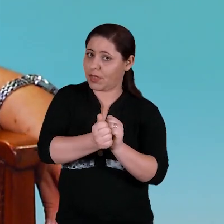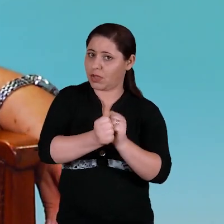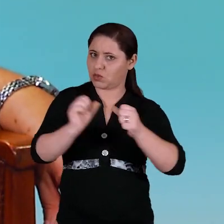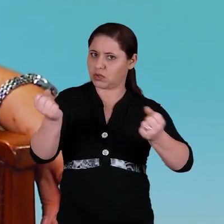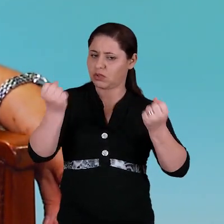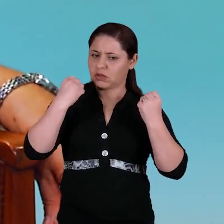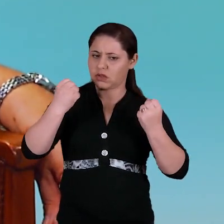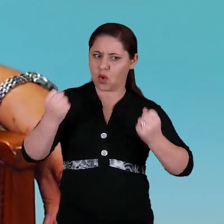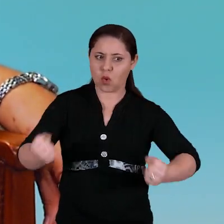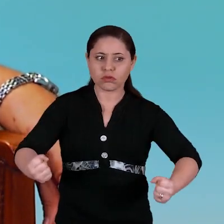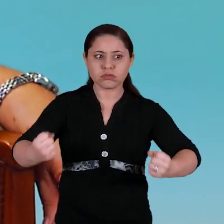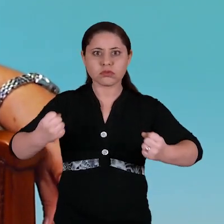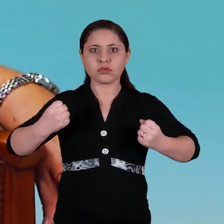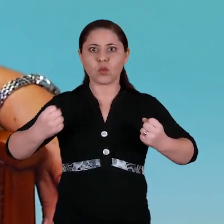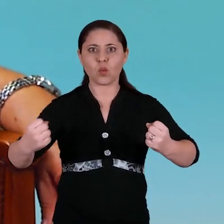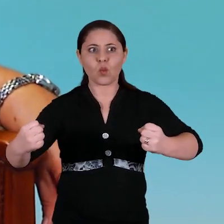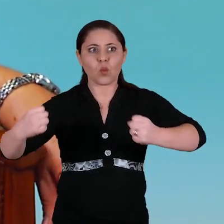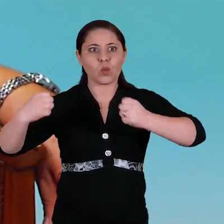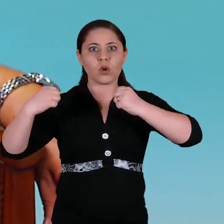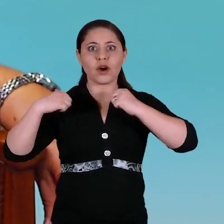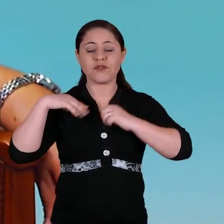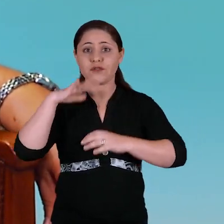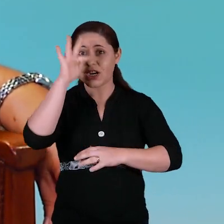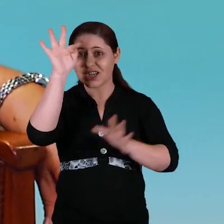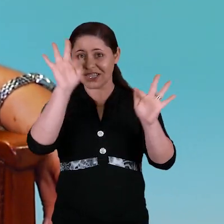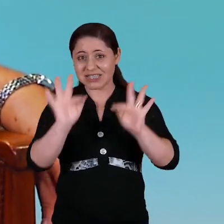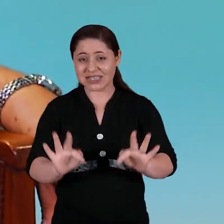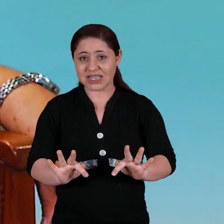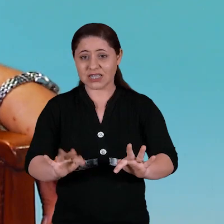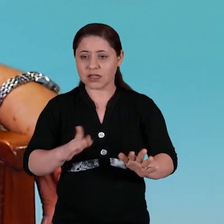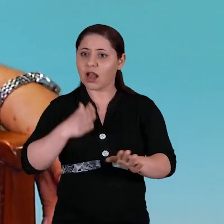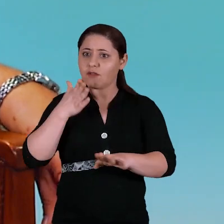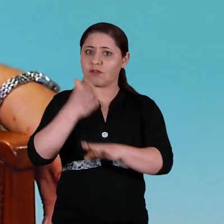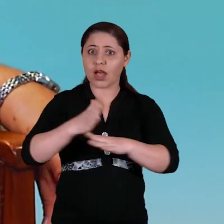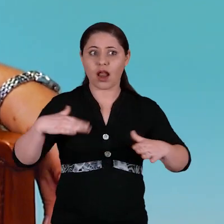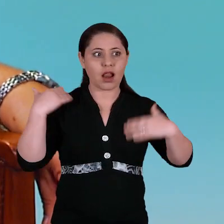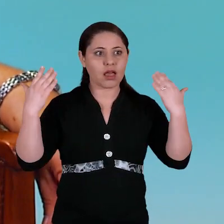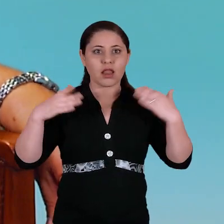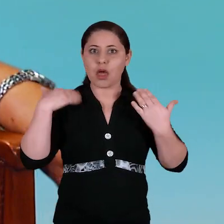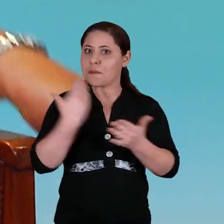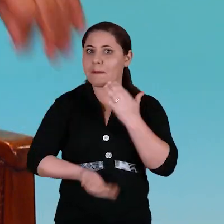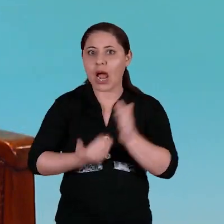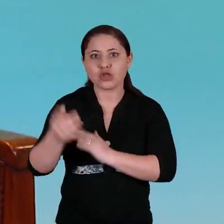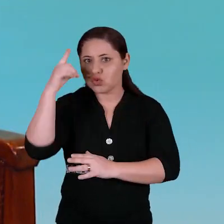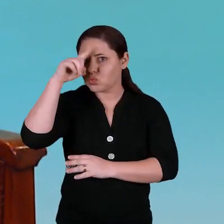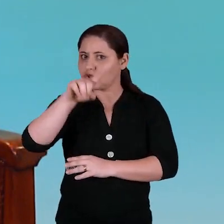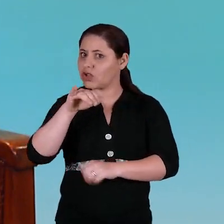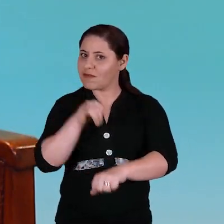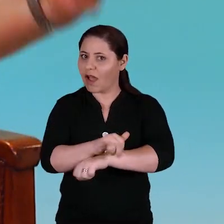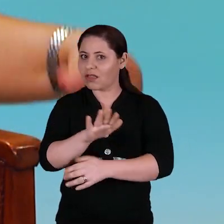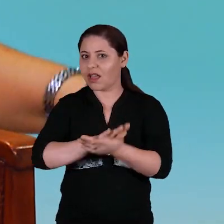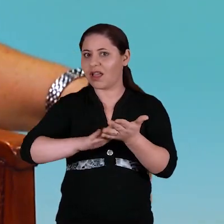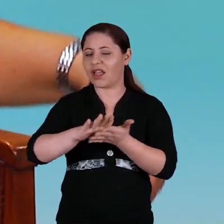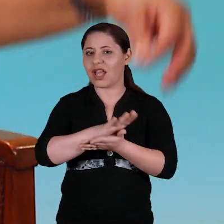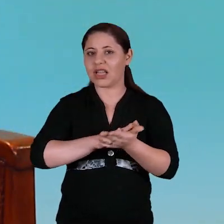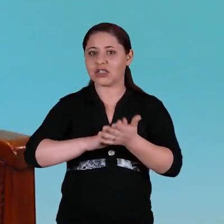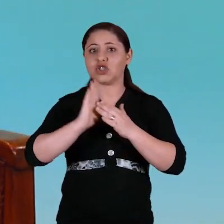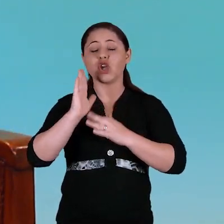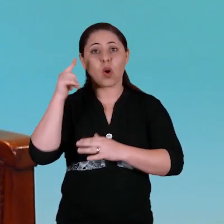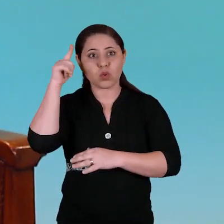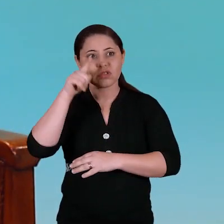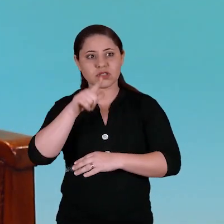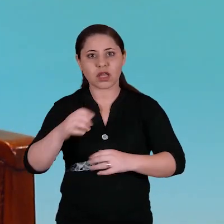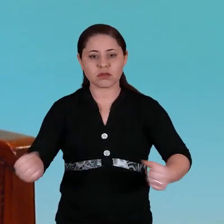quero você ver a felicidade dela, sabe? A alegria com que ela vai, ela não perde nem um dia. E ela já consegue mexer os braços,